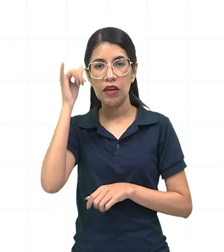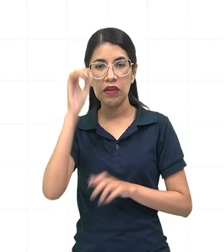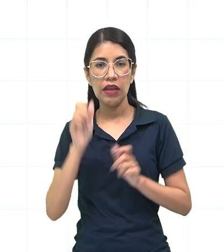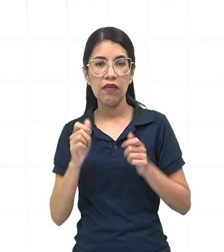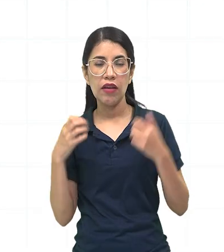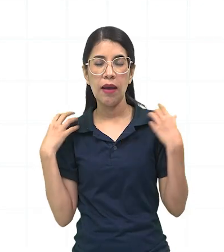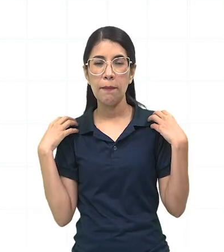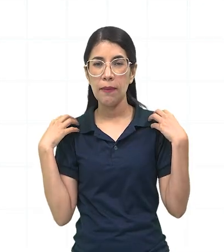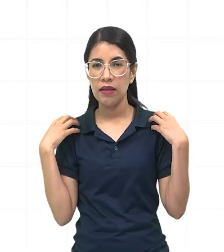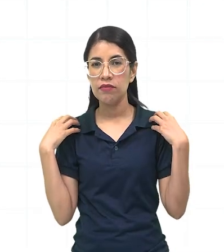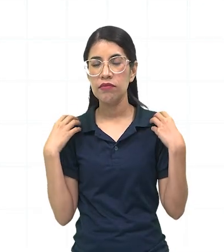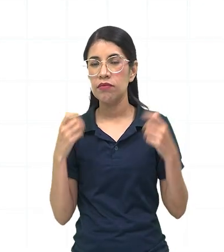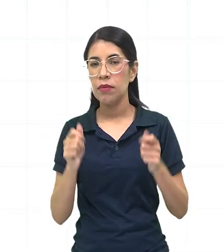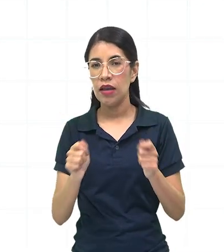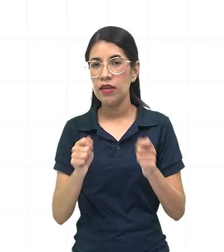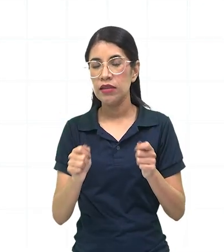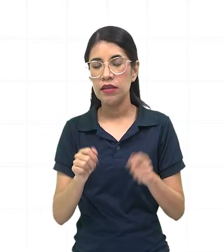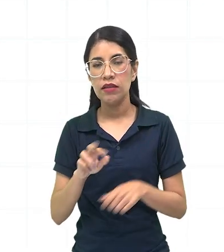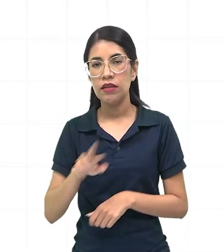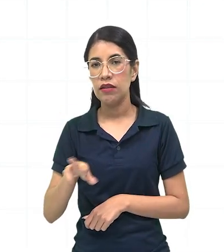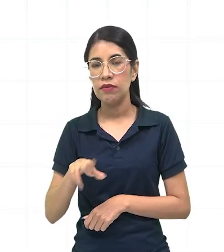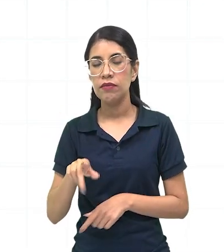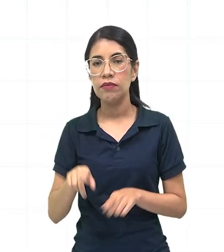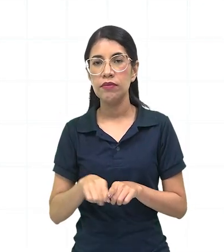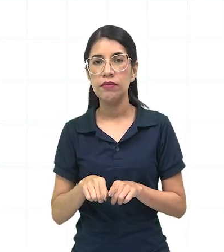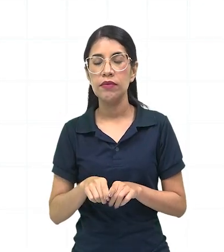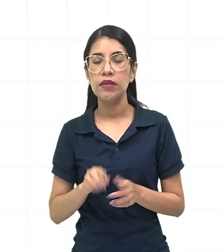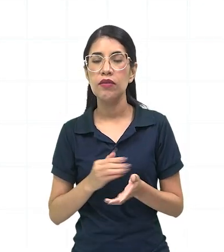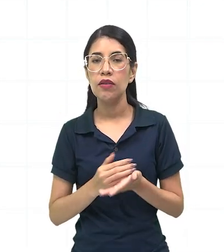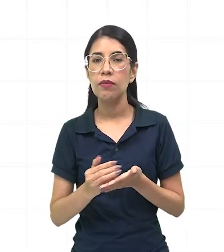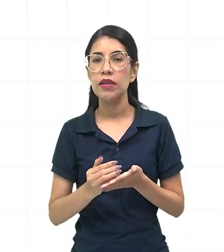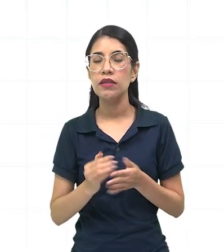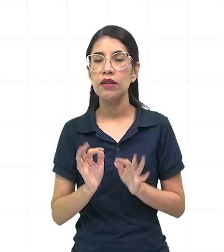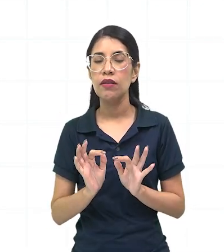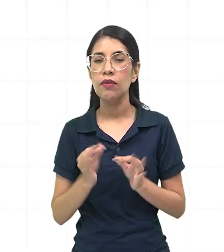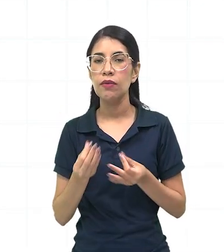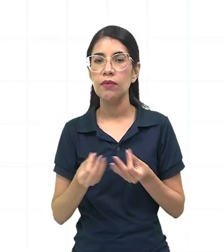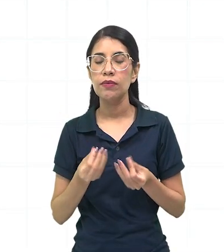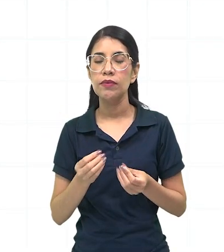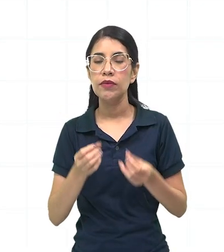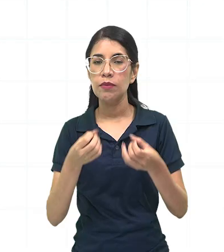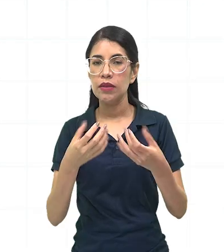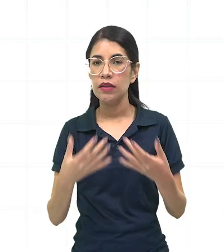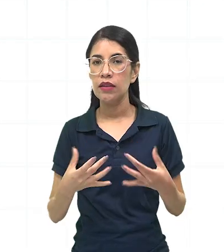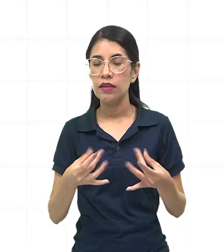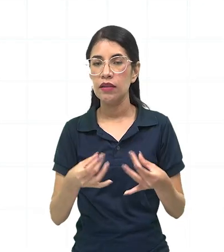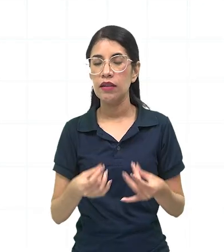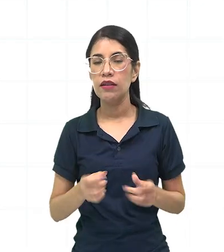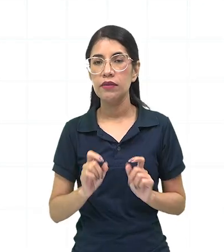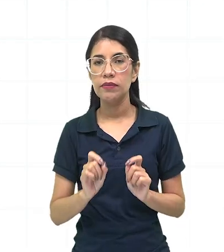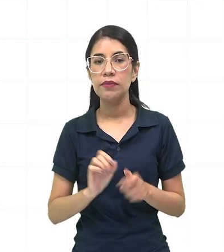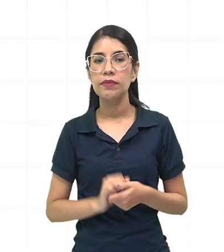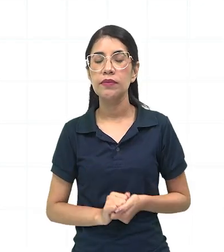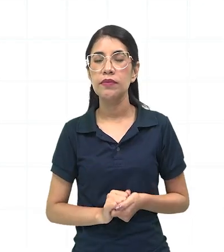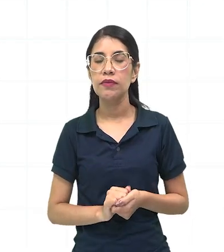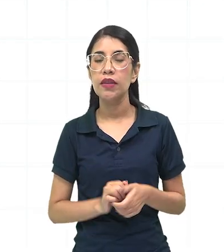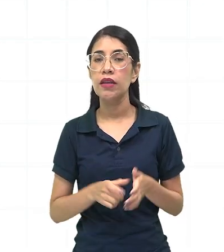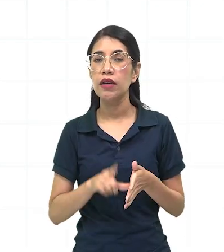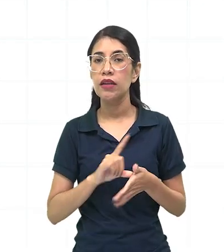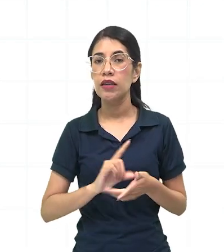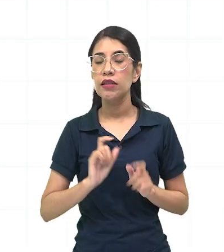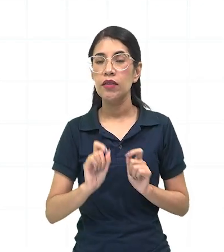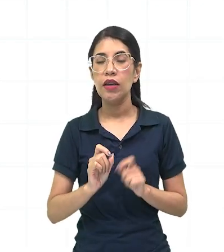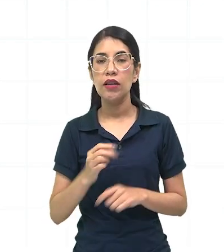vítima. Então, vamos começar por essa parte final aí, ó. A primeira coisa que tem que fazer vai